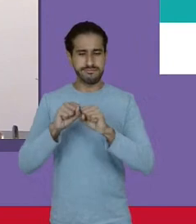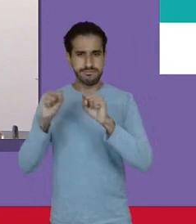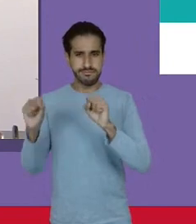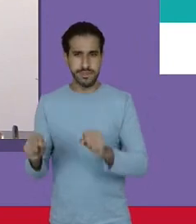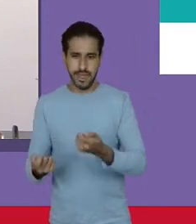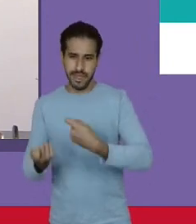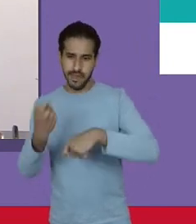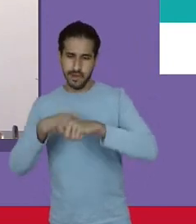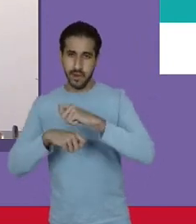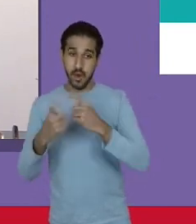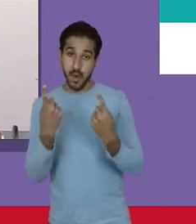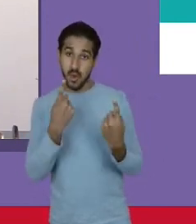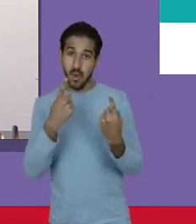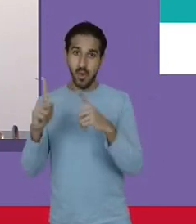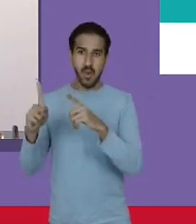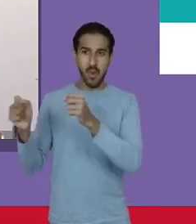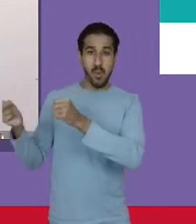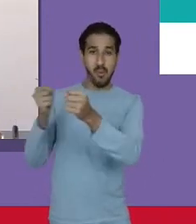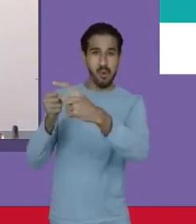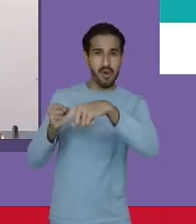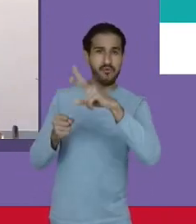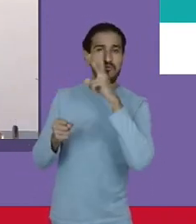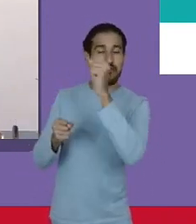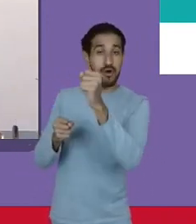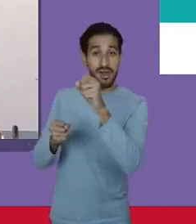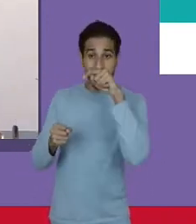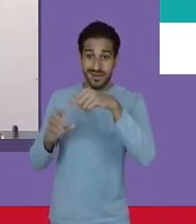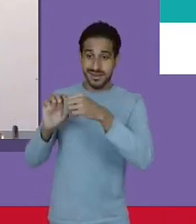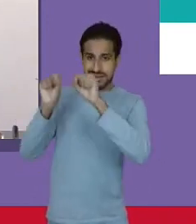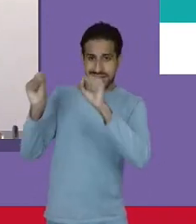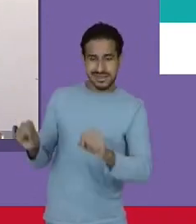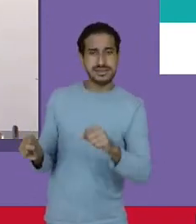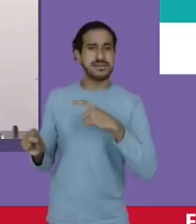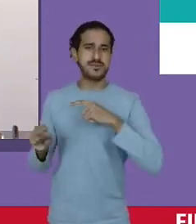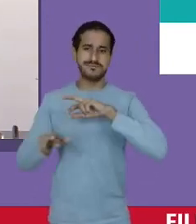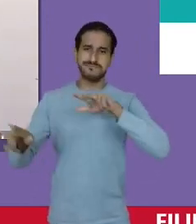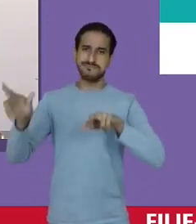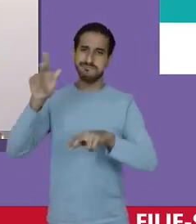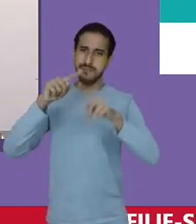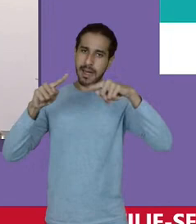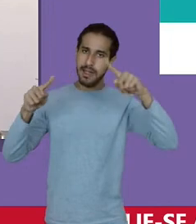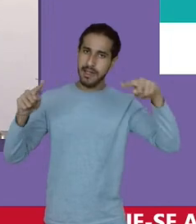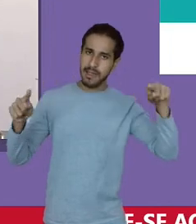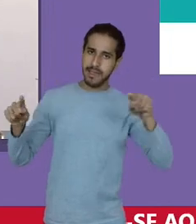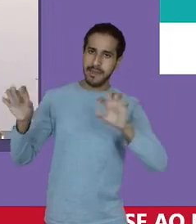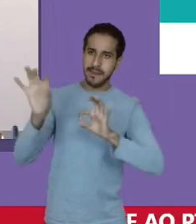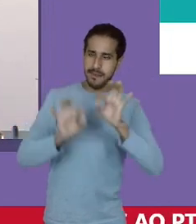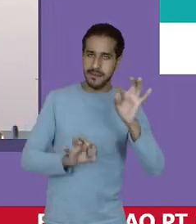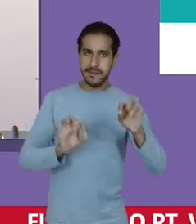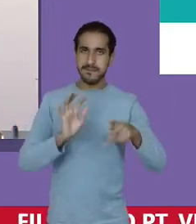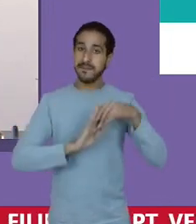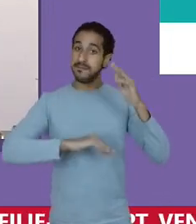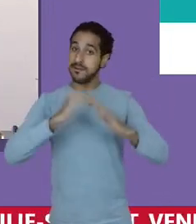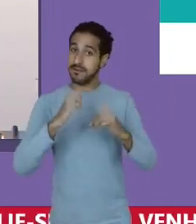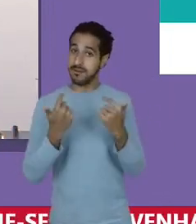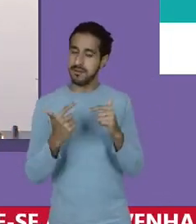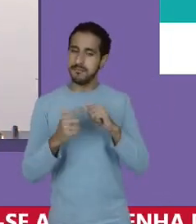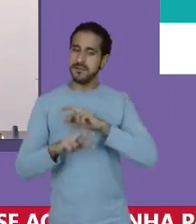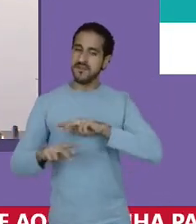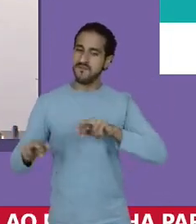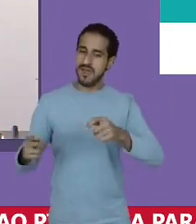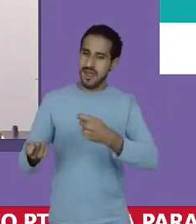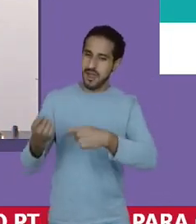sistema econômico contra-hegemônico. E dentro desse sistema vão caber diferentes níveis de organização da classe trabalhadora para